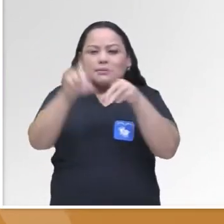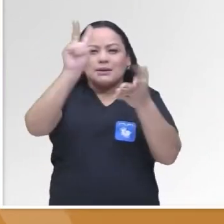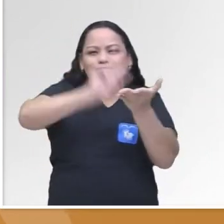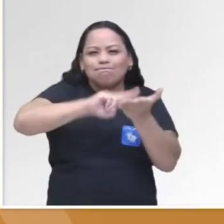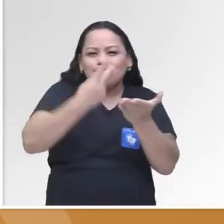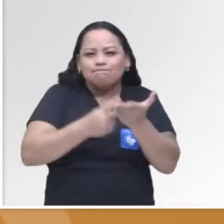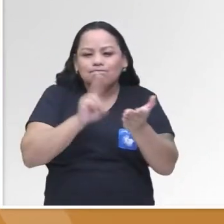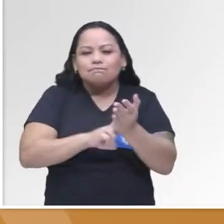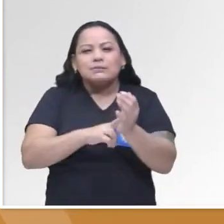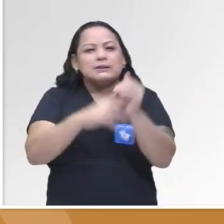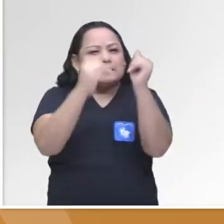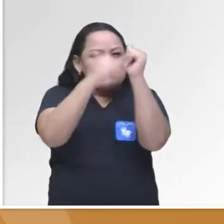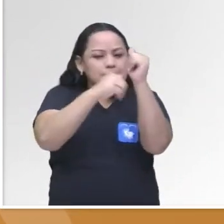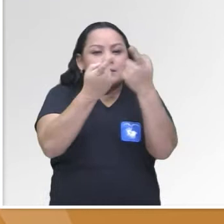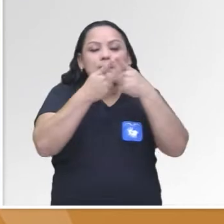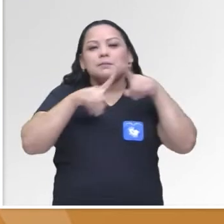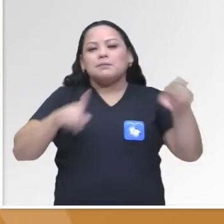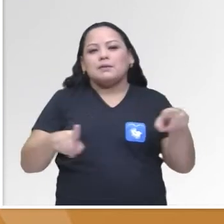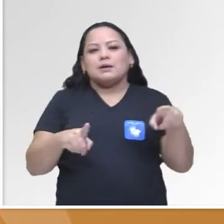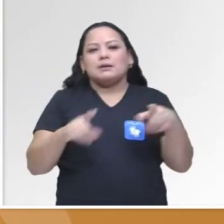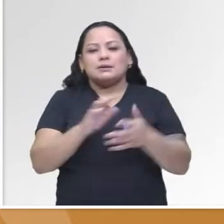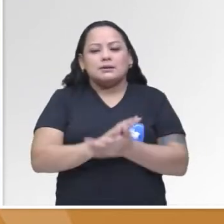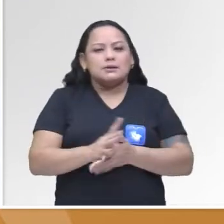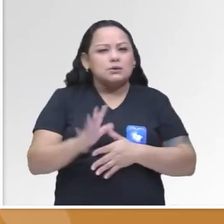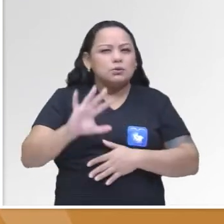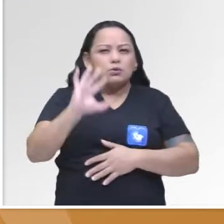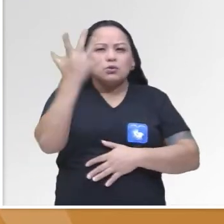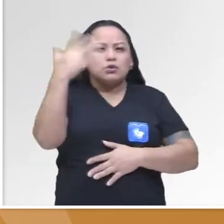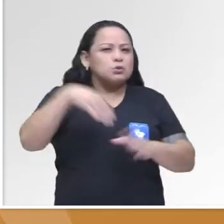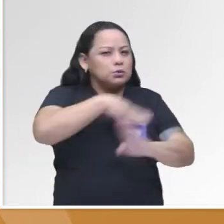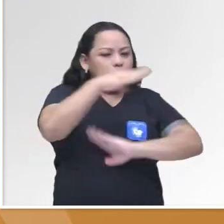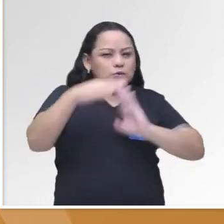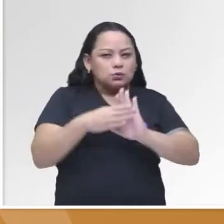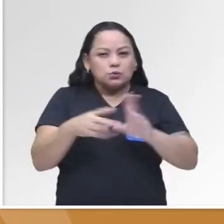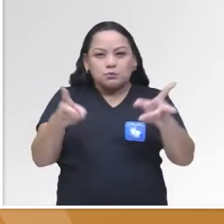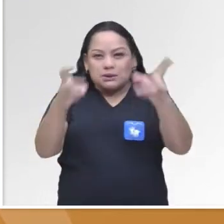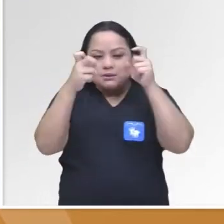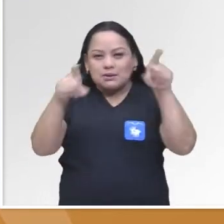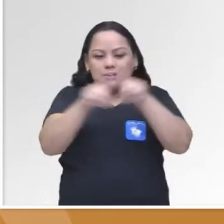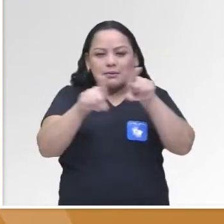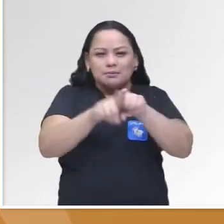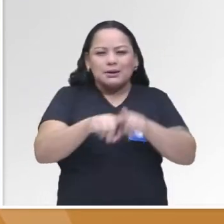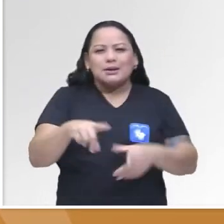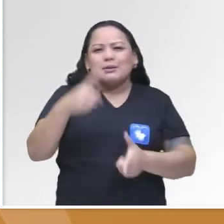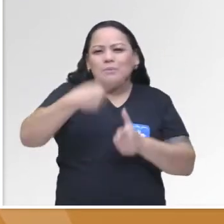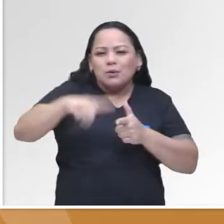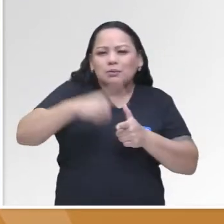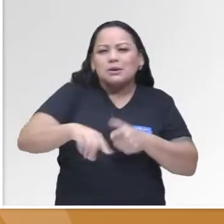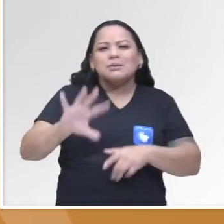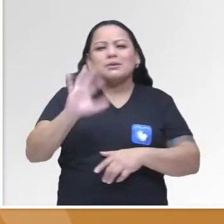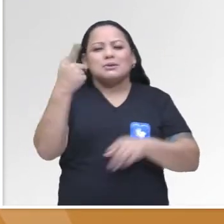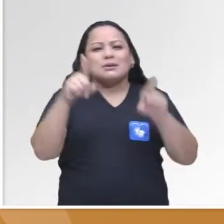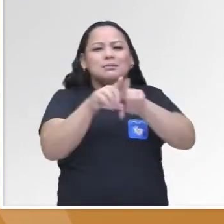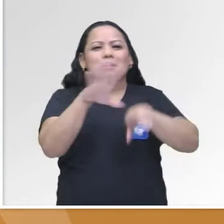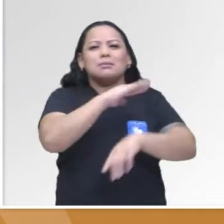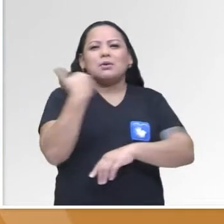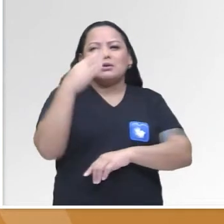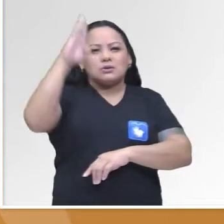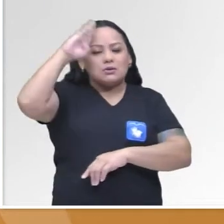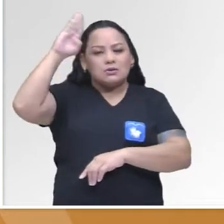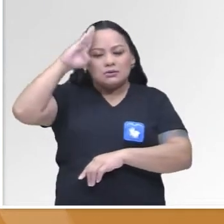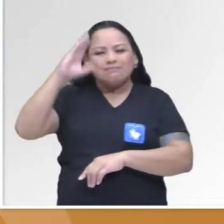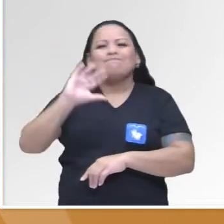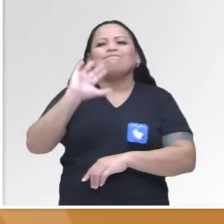os códigos. Mas, em meio a tudo isso, a gente viu também que grandes tragédias, além das mortes dos soldados, acabaram